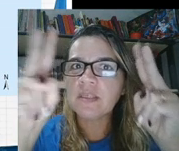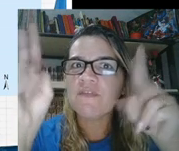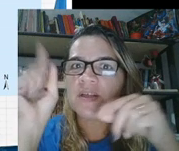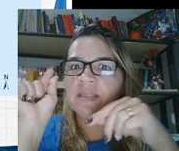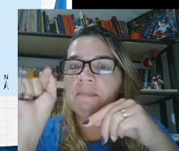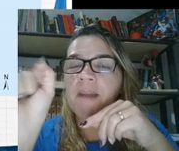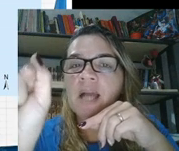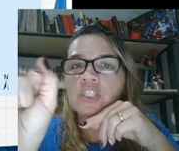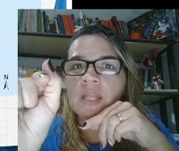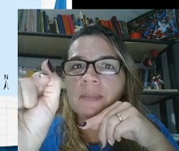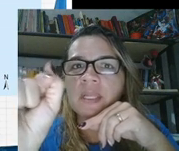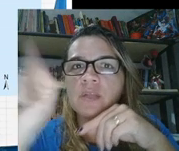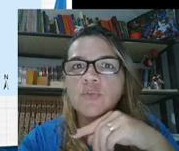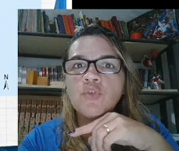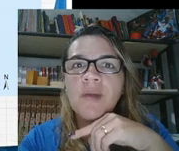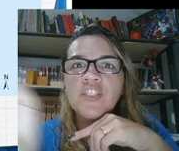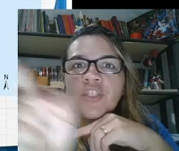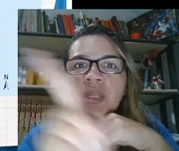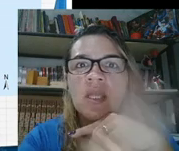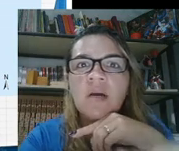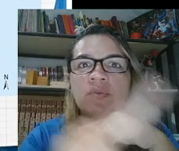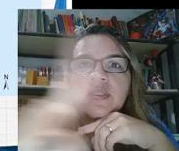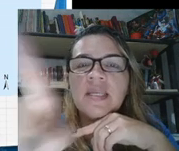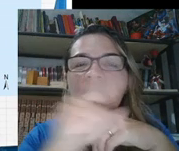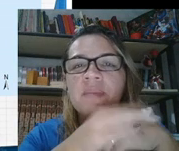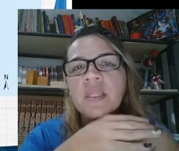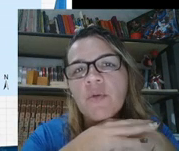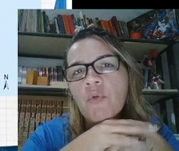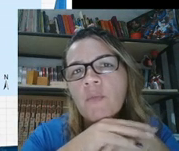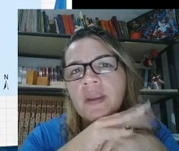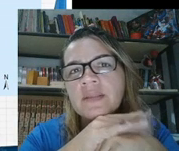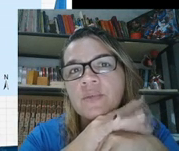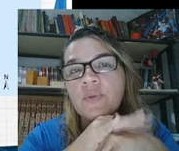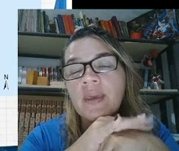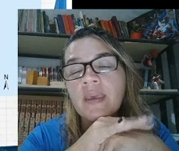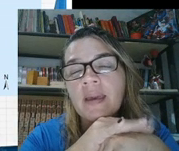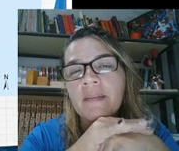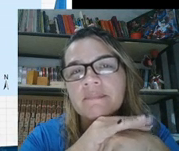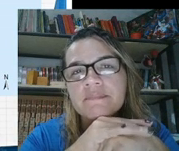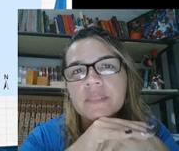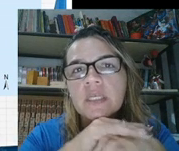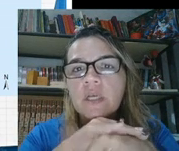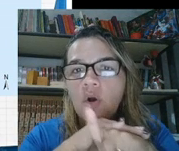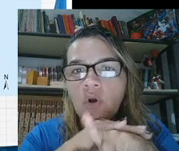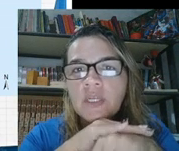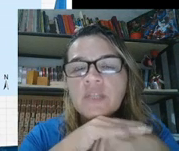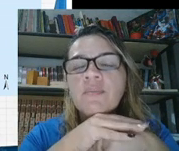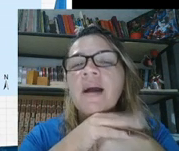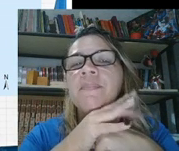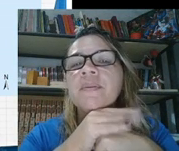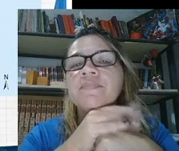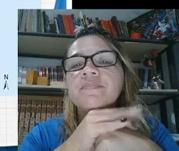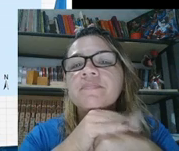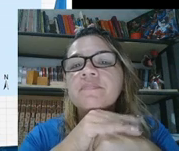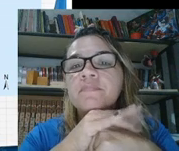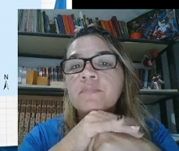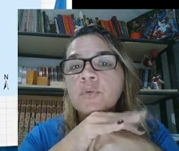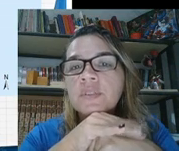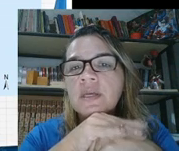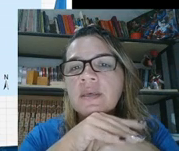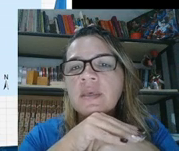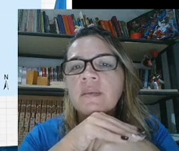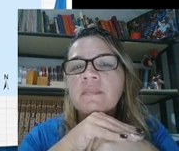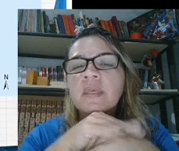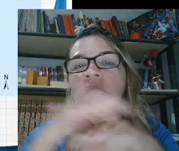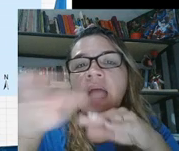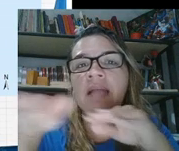países que fazem parte da América do Sul, mas não se limitam com o Brasil. Quem é? Olha aí no mapa.